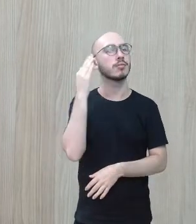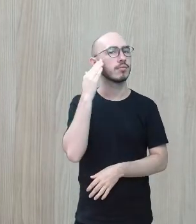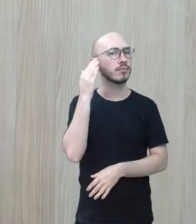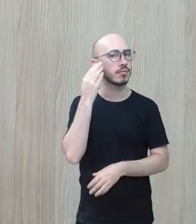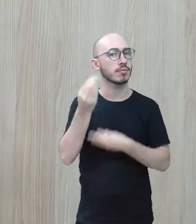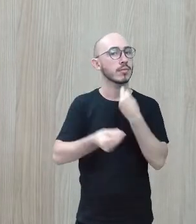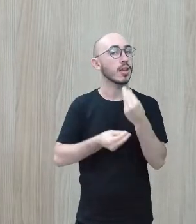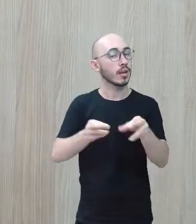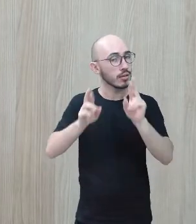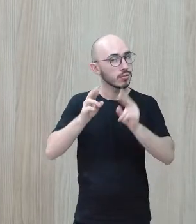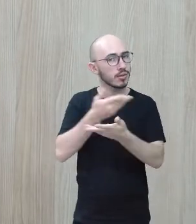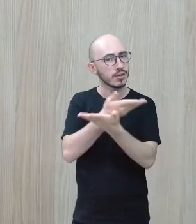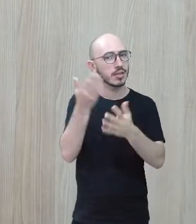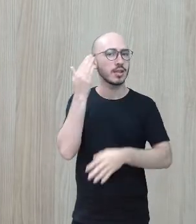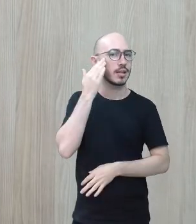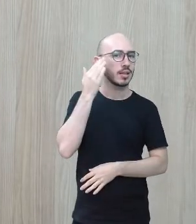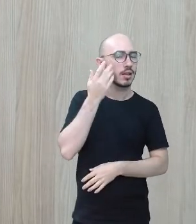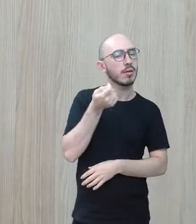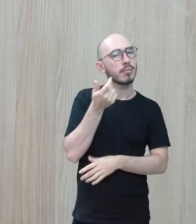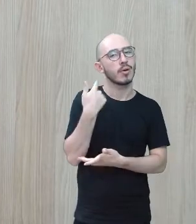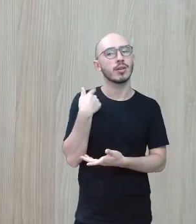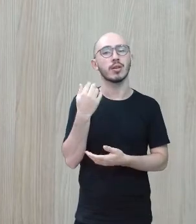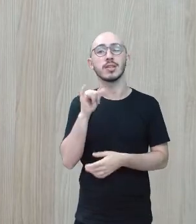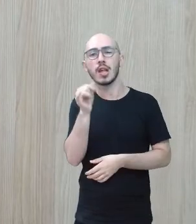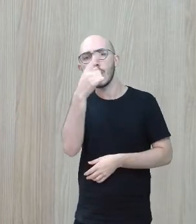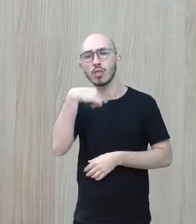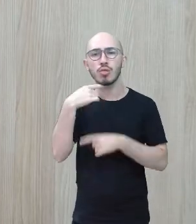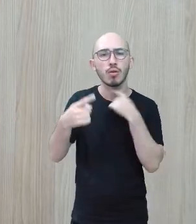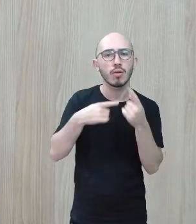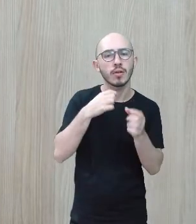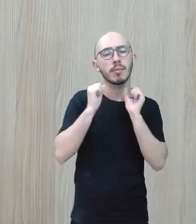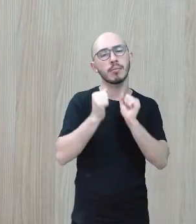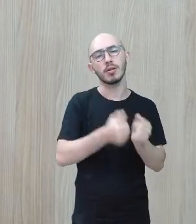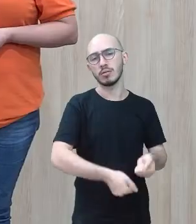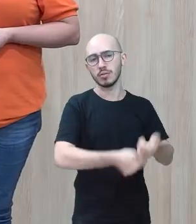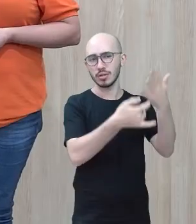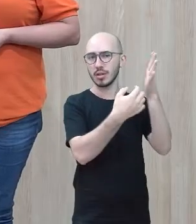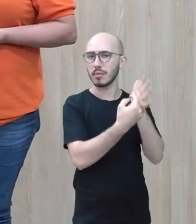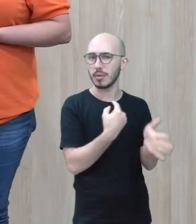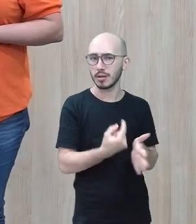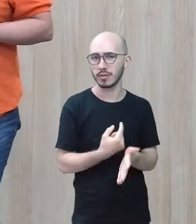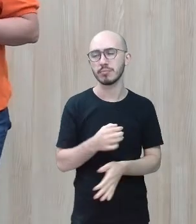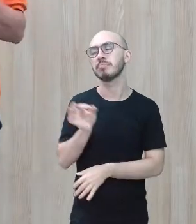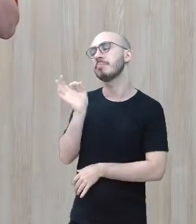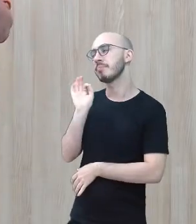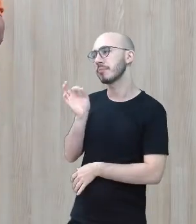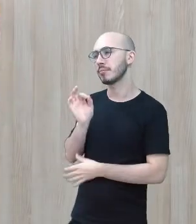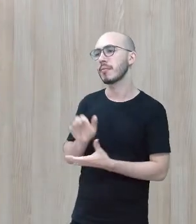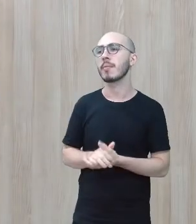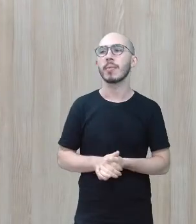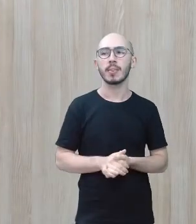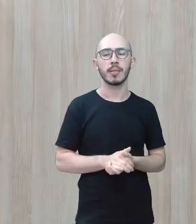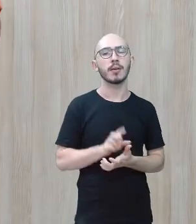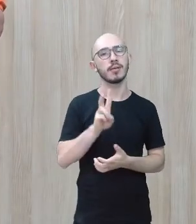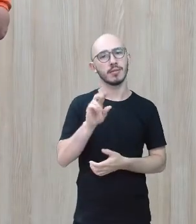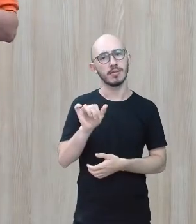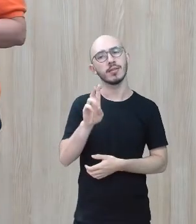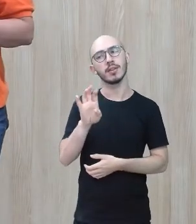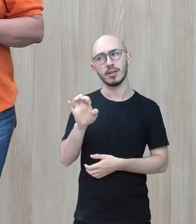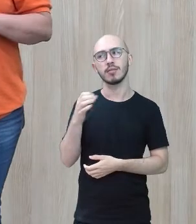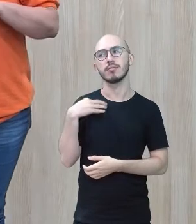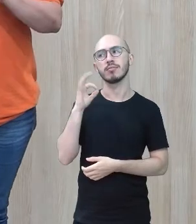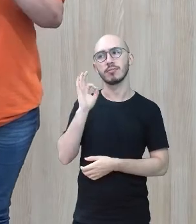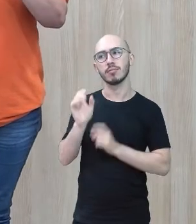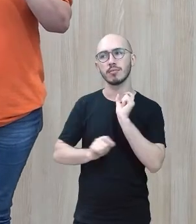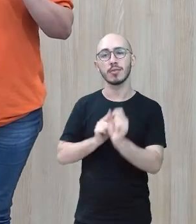pegar um pouquinho do que a gente quer passar. Sim. Qualquer dúvida, a gente está aqui no chat. Sim, Viviane.